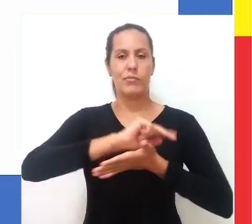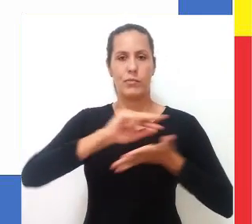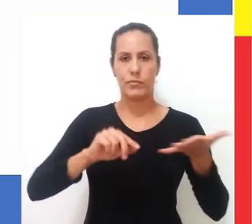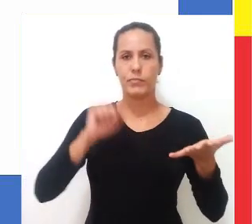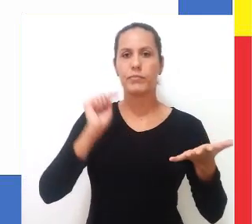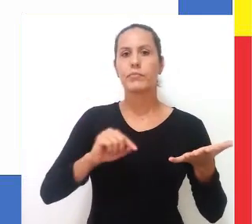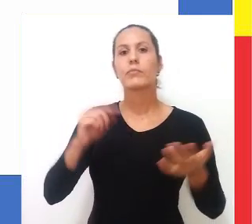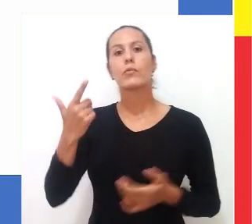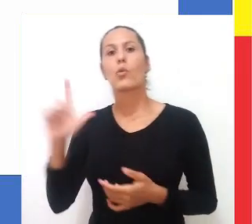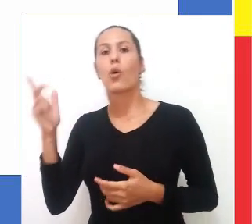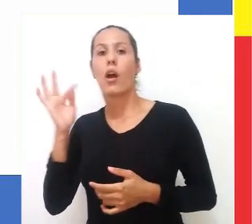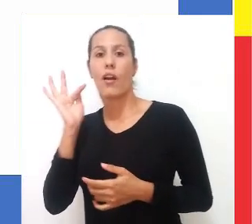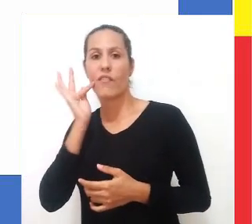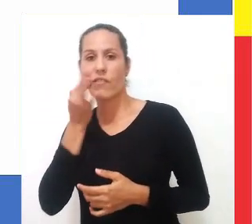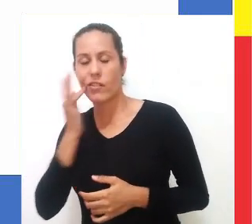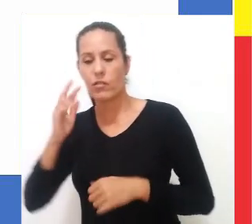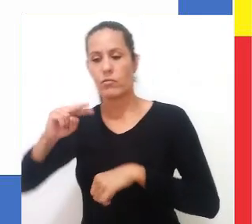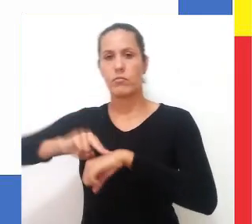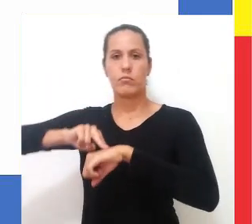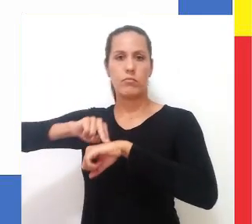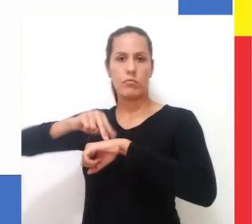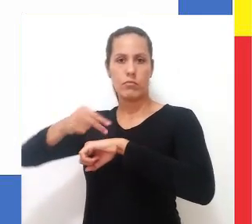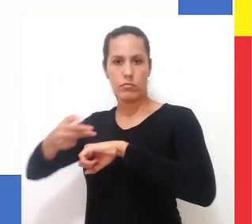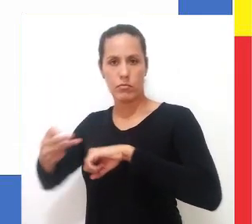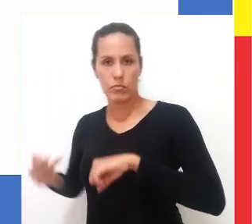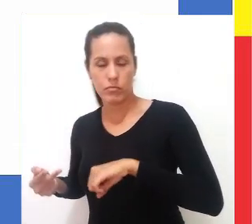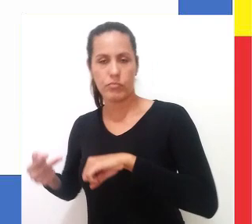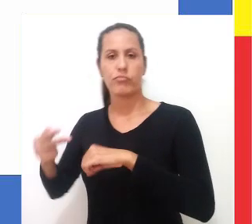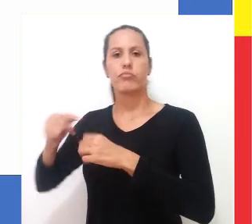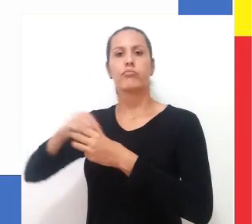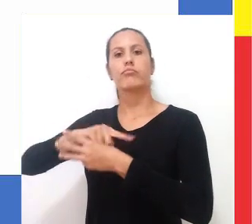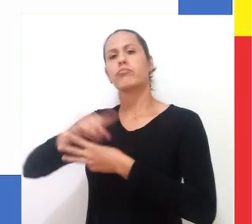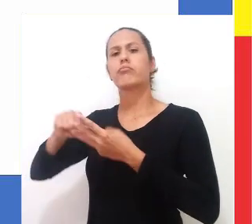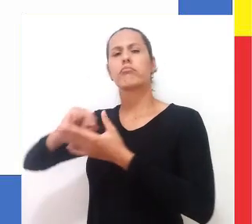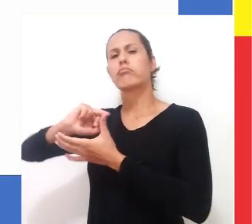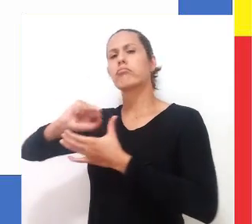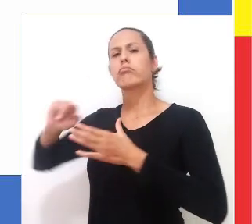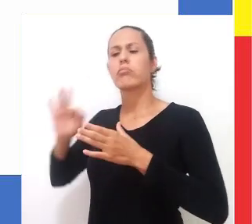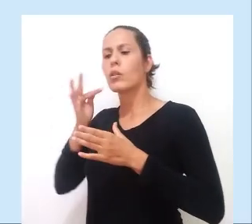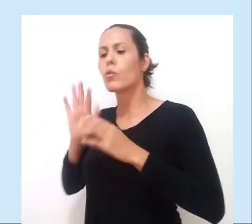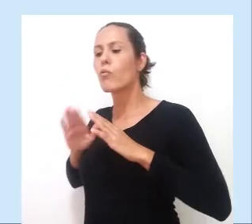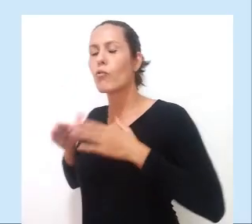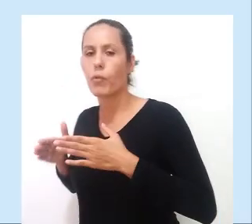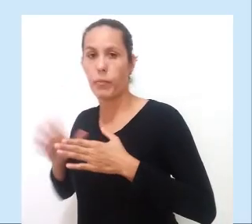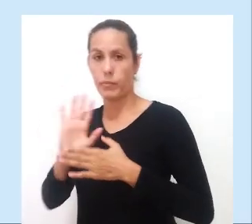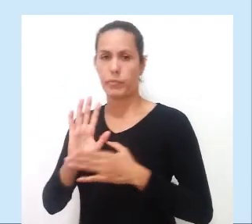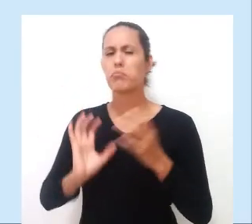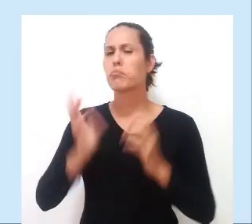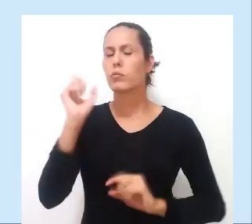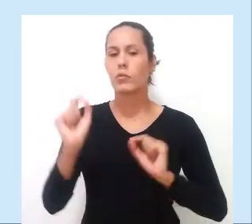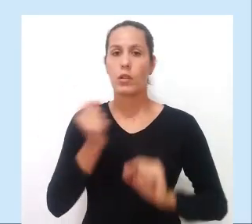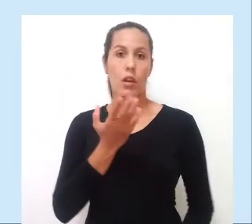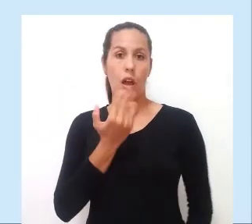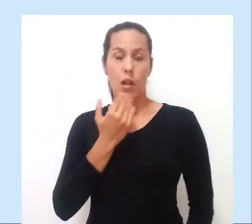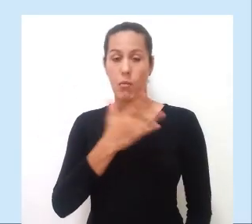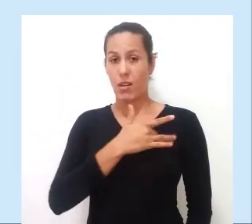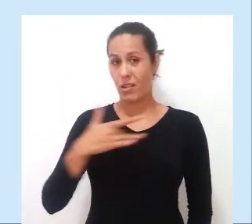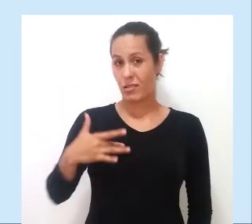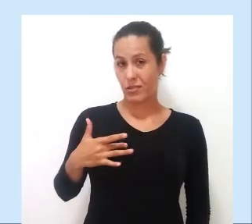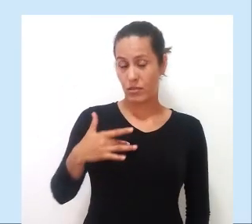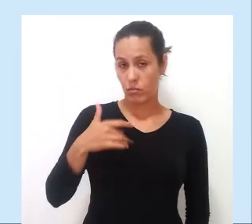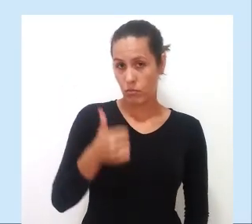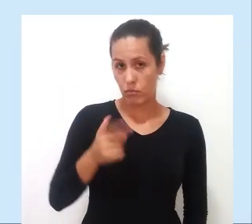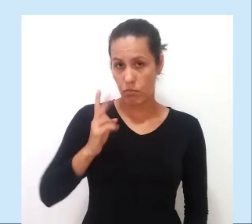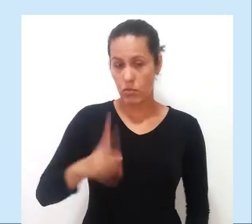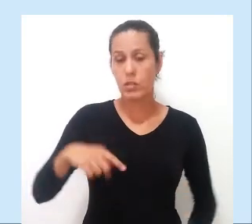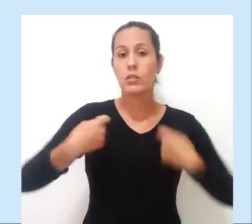as hurt foods são as fruits, vegetables, grains. O que é que acontece, minha gente? Uma